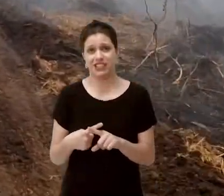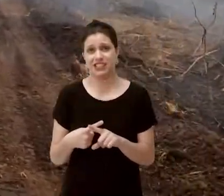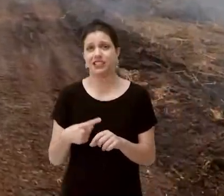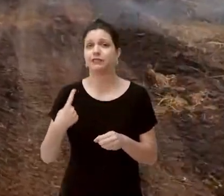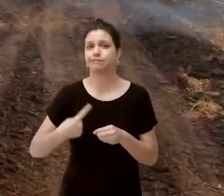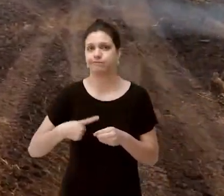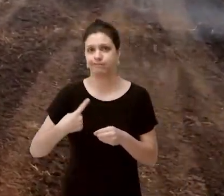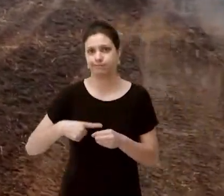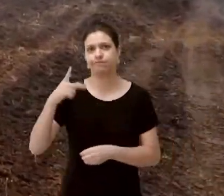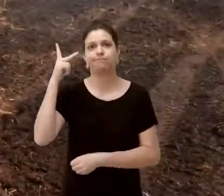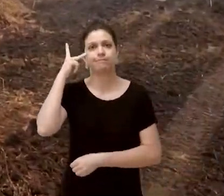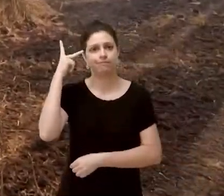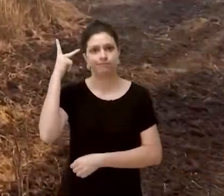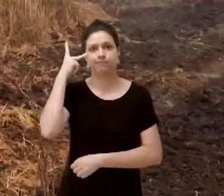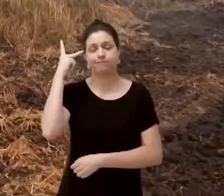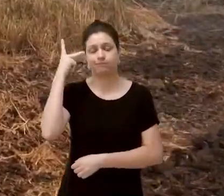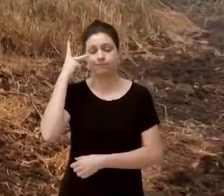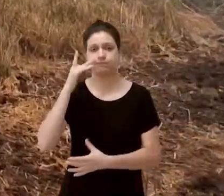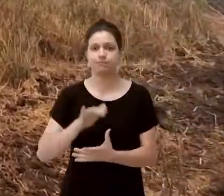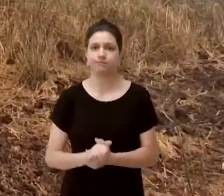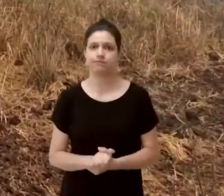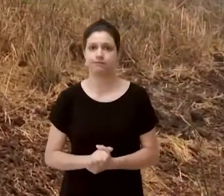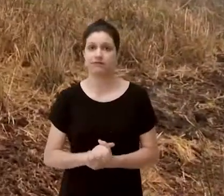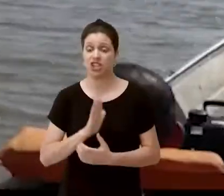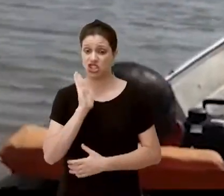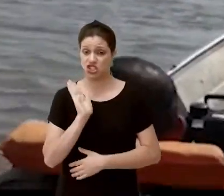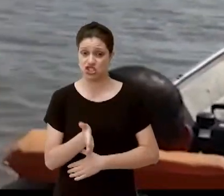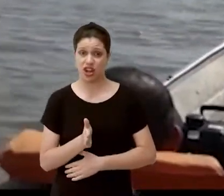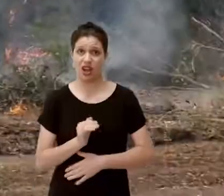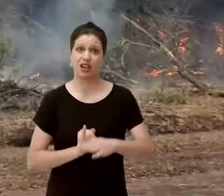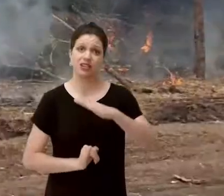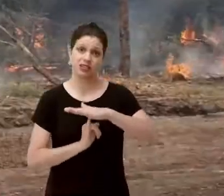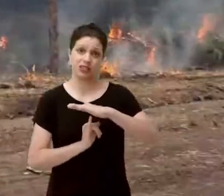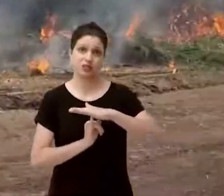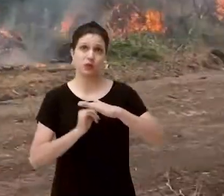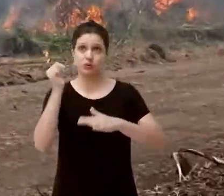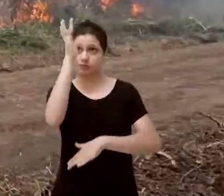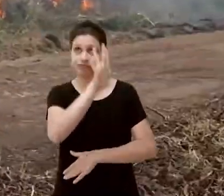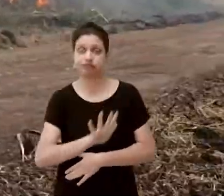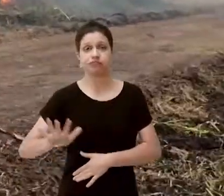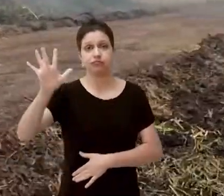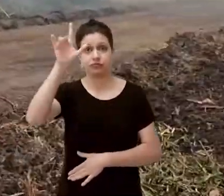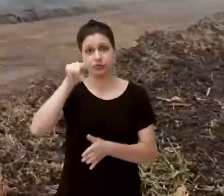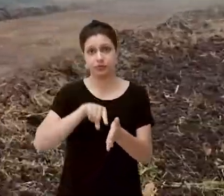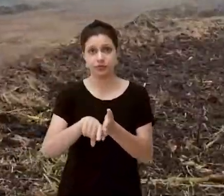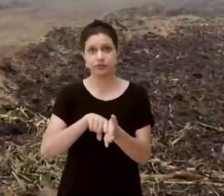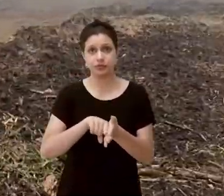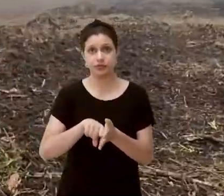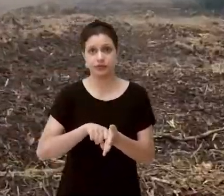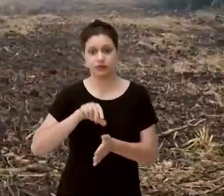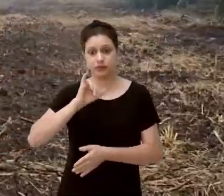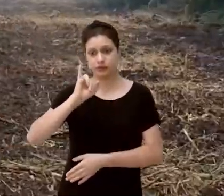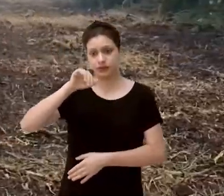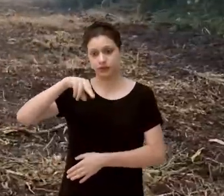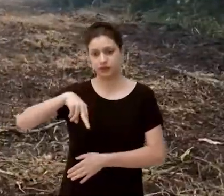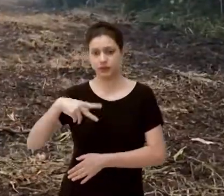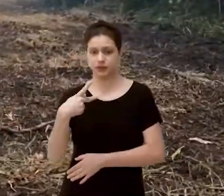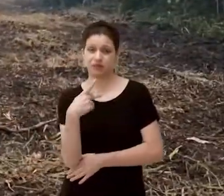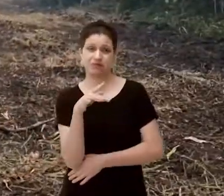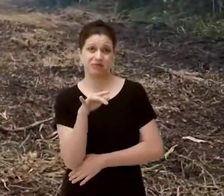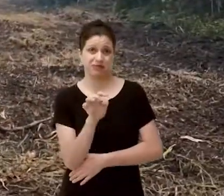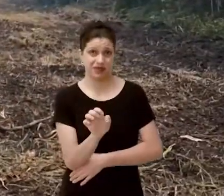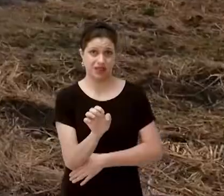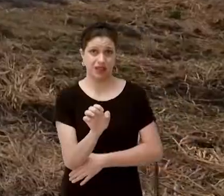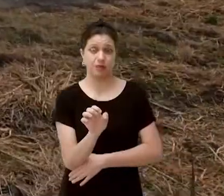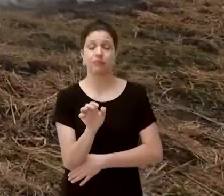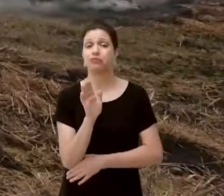12 vezes a cidade de São Paulo, conforme o Instituto Nacional de Pesquisas Espaciais, o